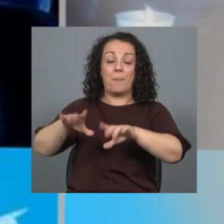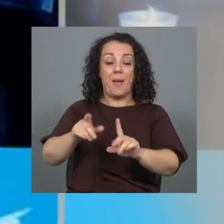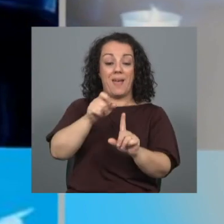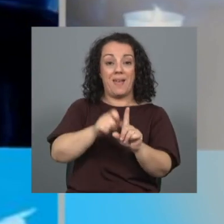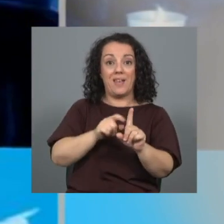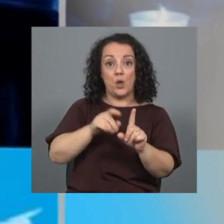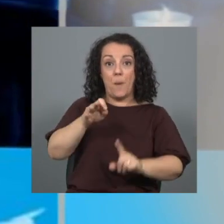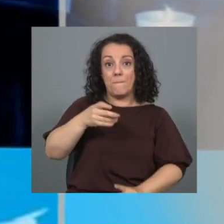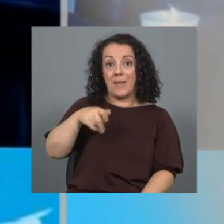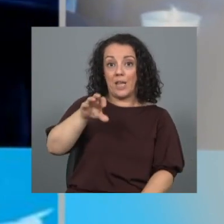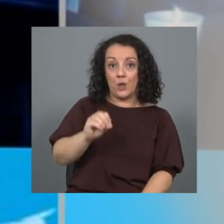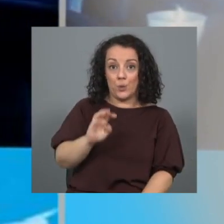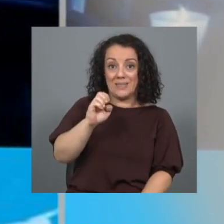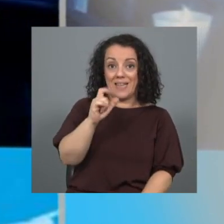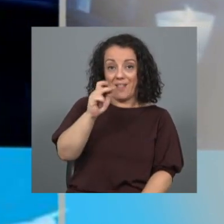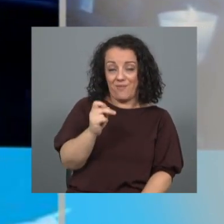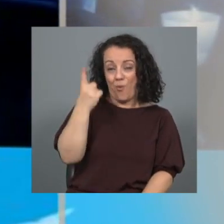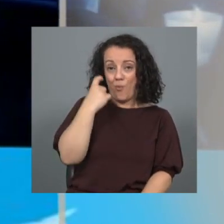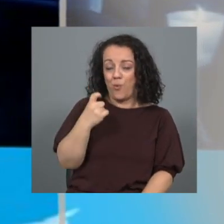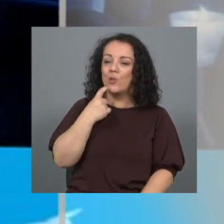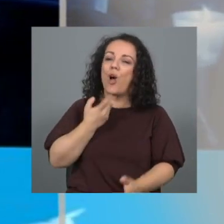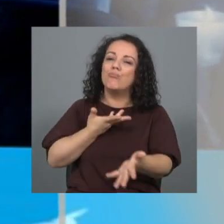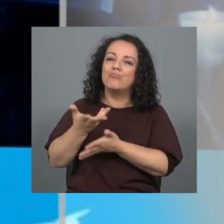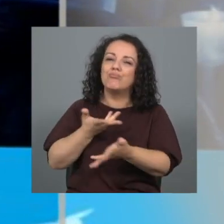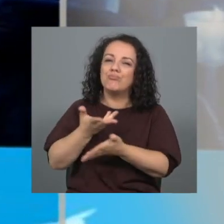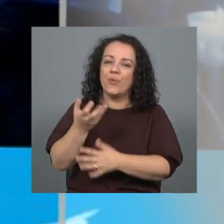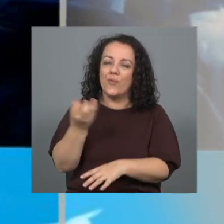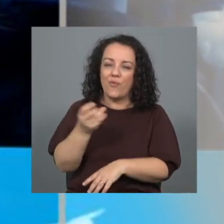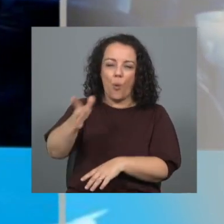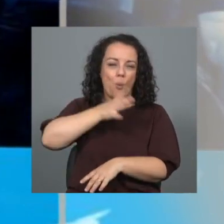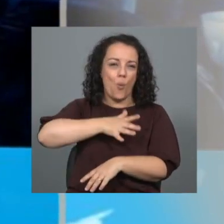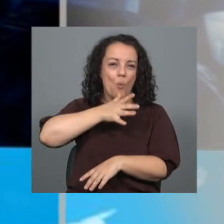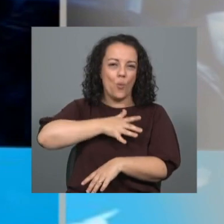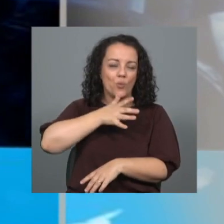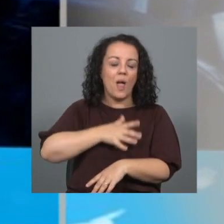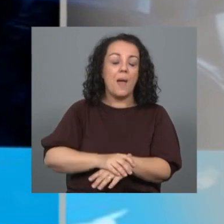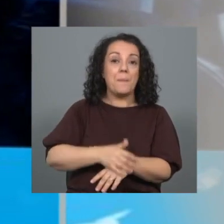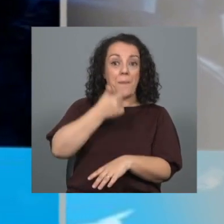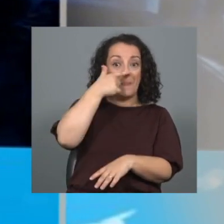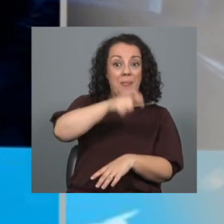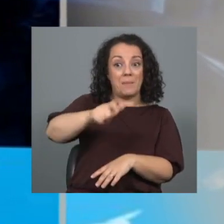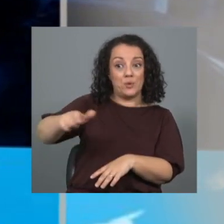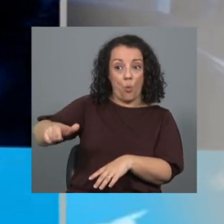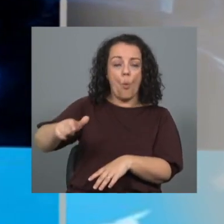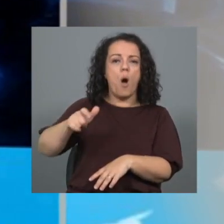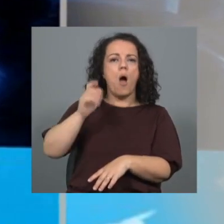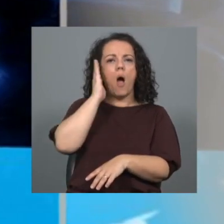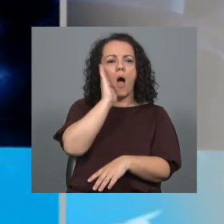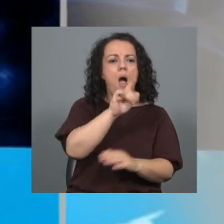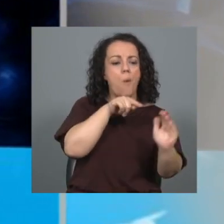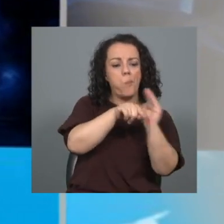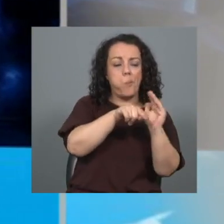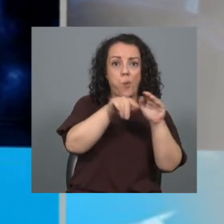ainda ontem conversávamos sobre isso, contava-me que os trabalhadores que estão em contentores estão, em